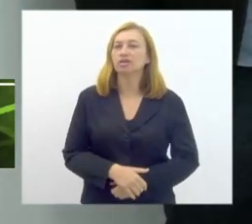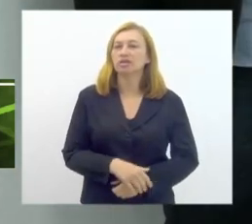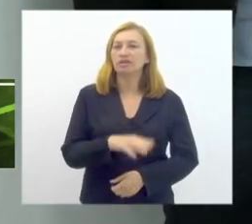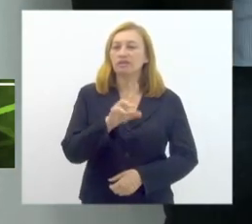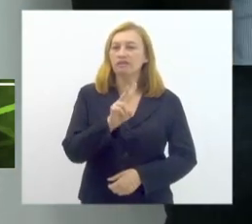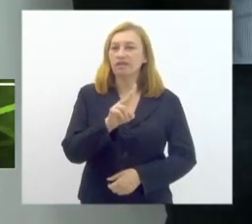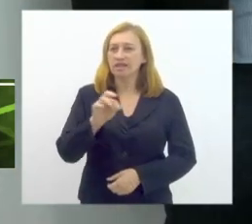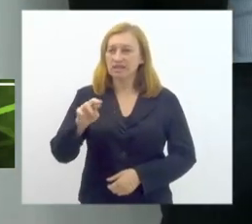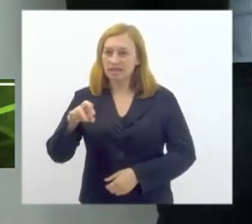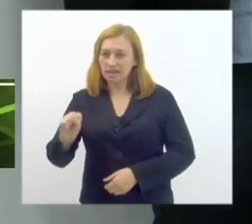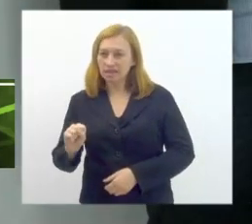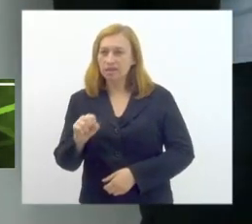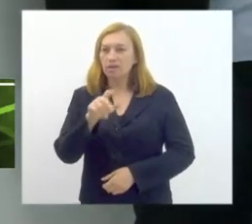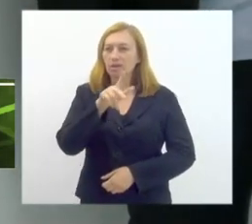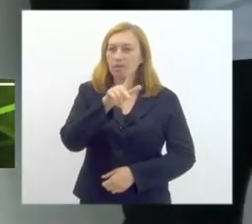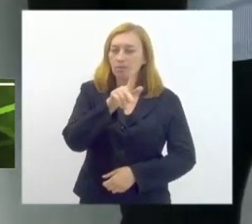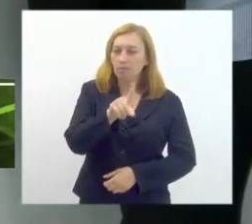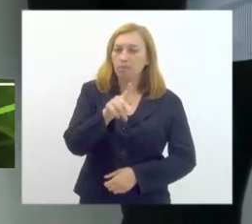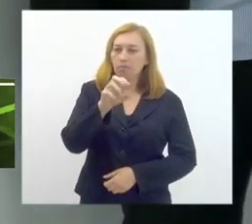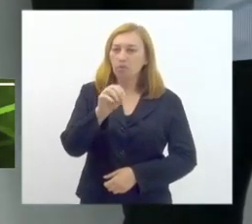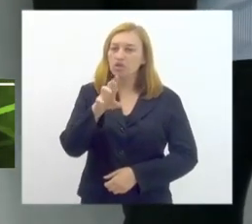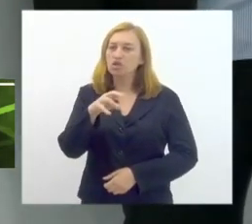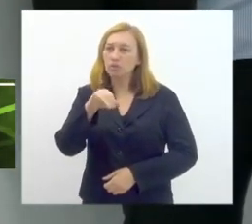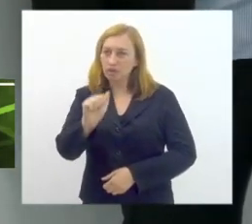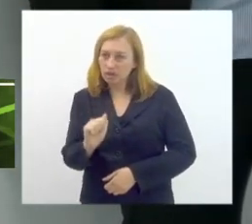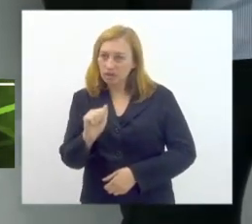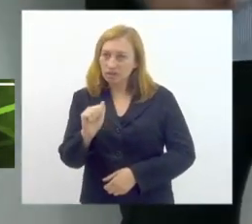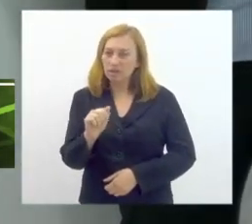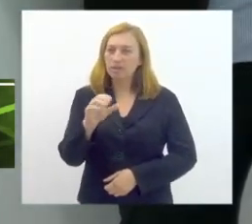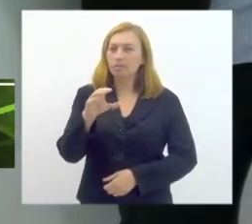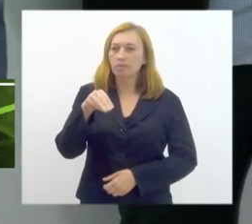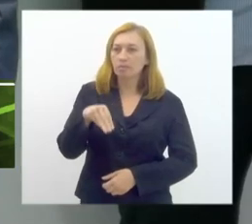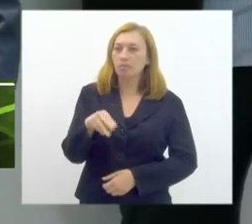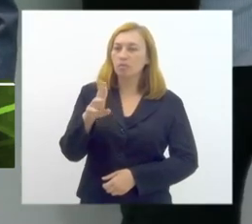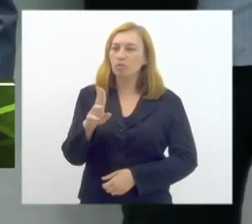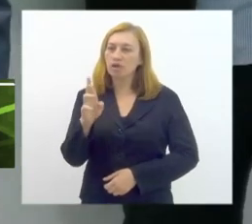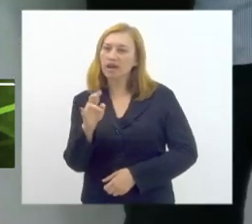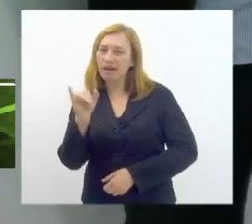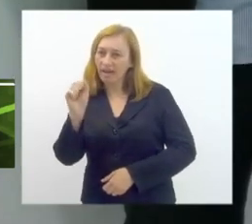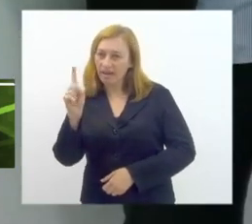Varriçai, Porciúncula, Laje do Muriaé,